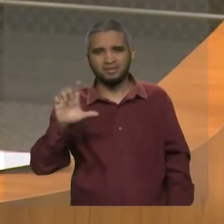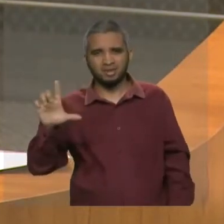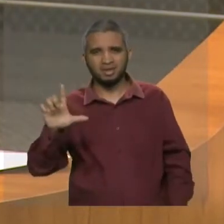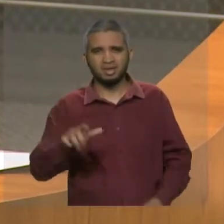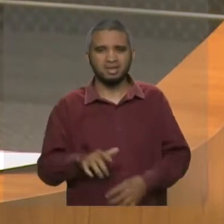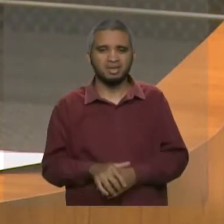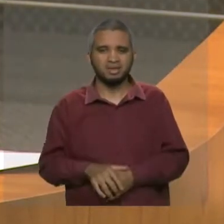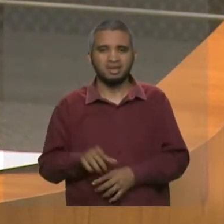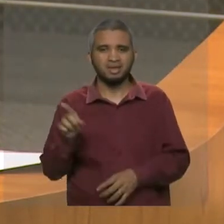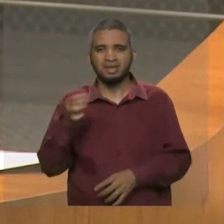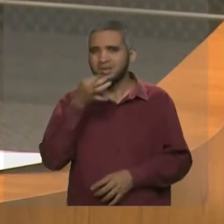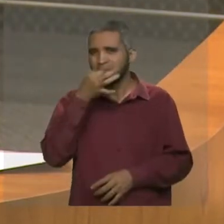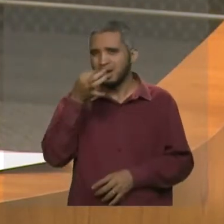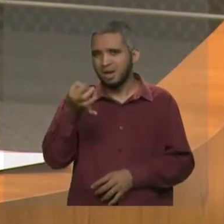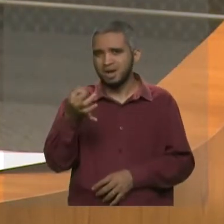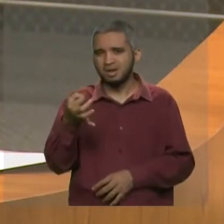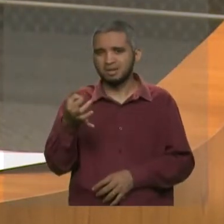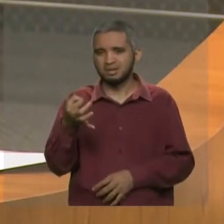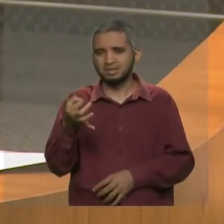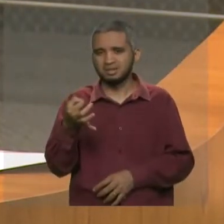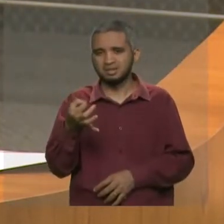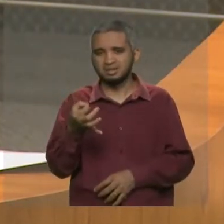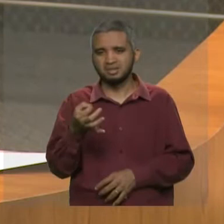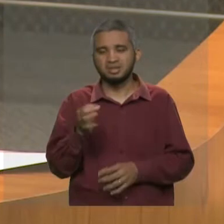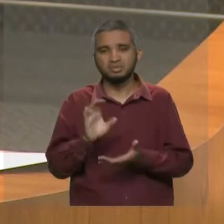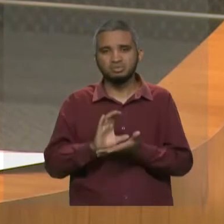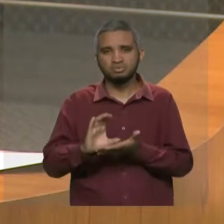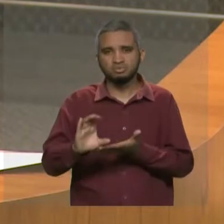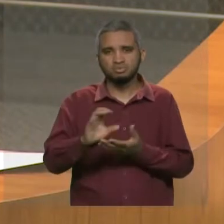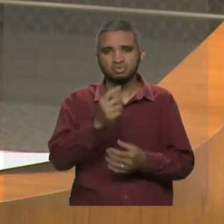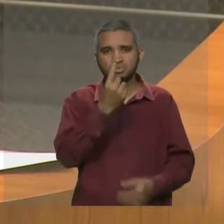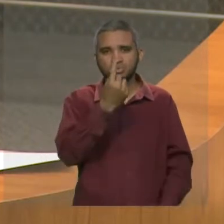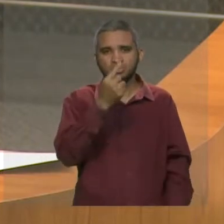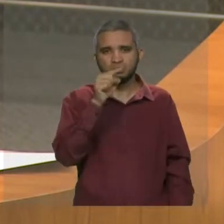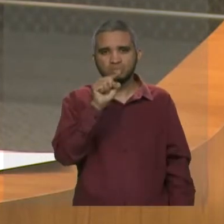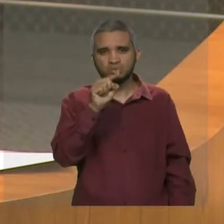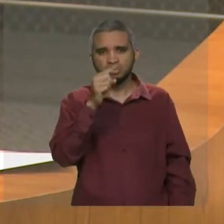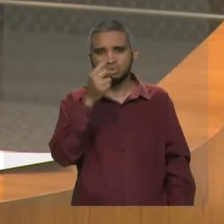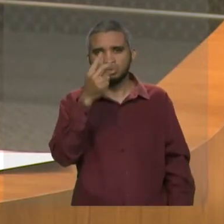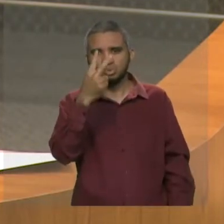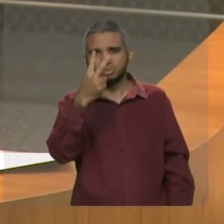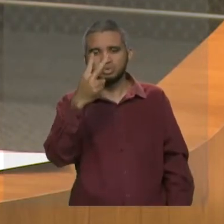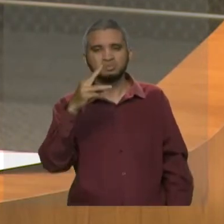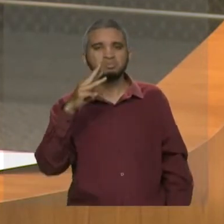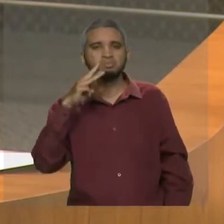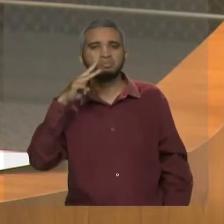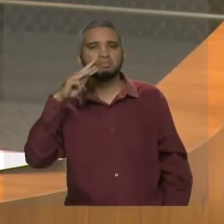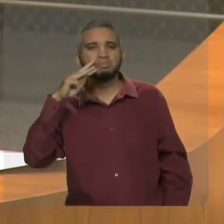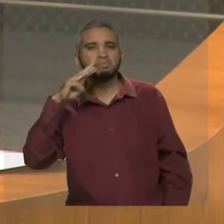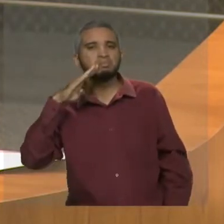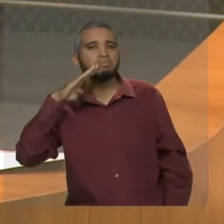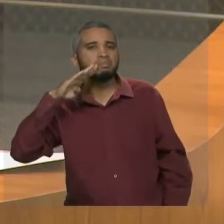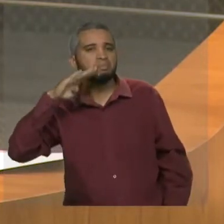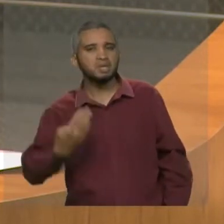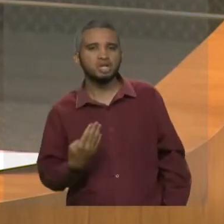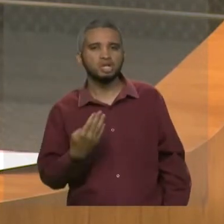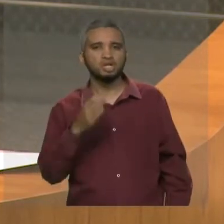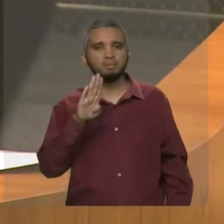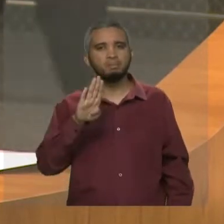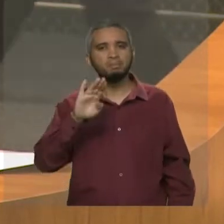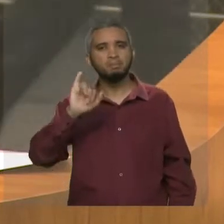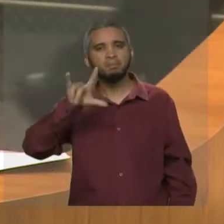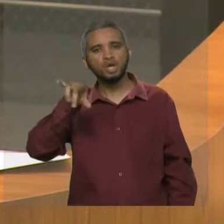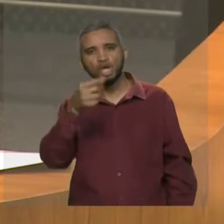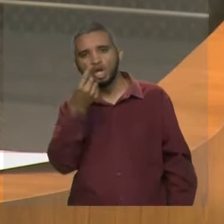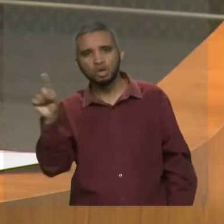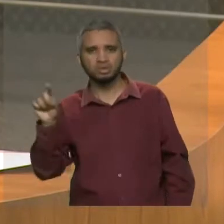acha que quebrado é um fundo com 1,2 bilhão. 2014, o FEPA tinha 1,2 bi. 1,2